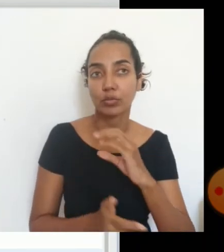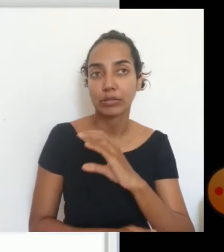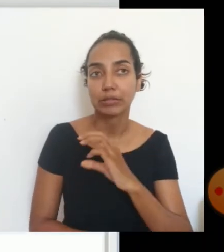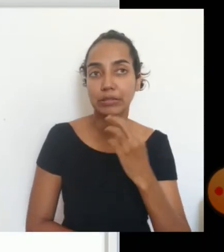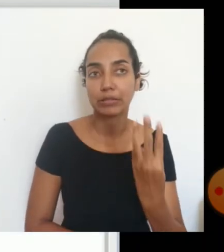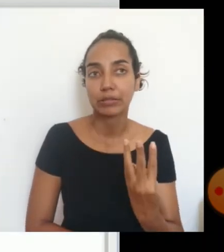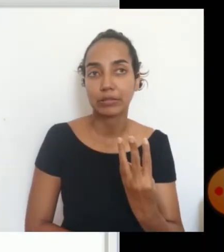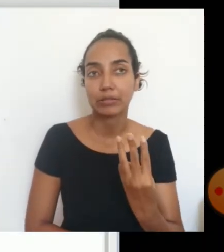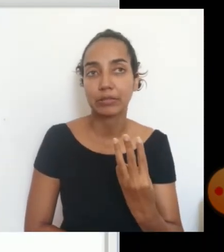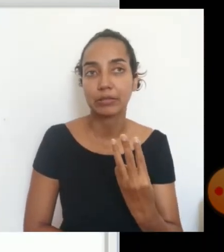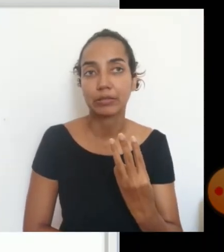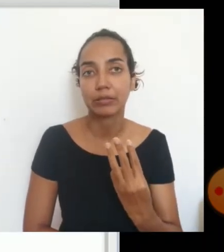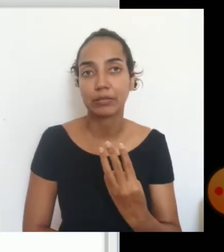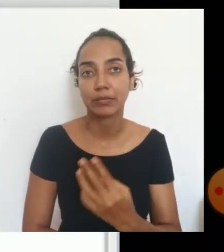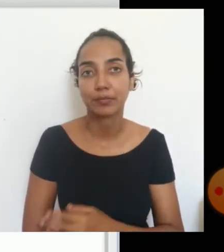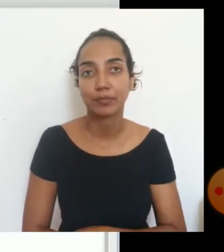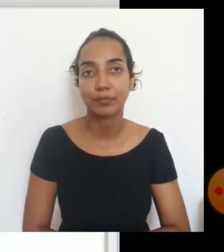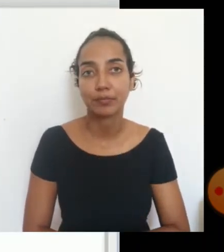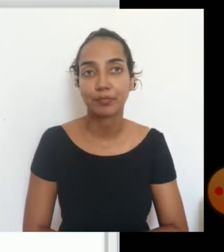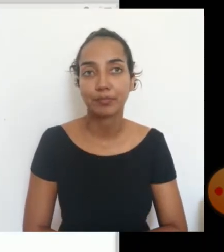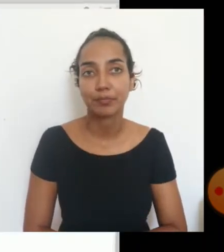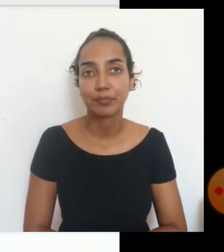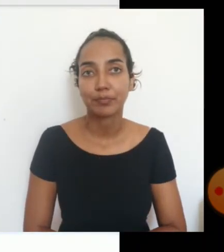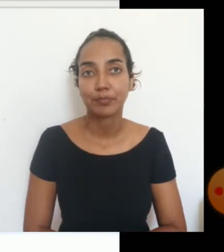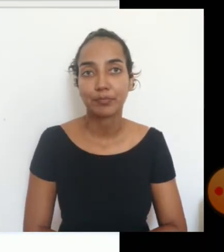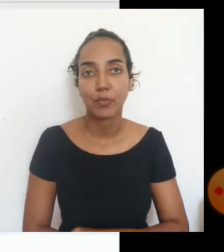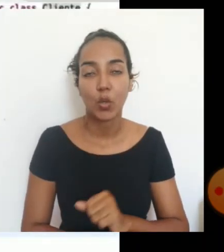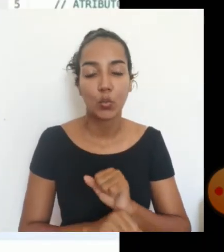Uma conta C3, sem precisar